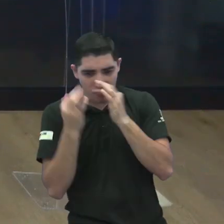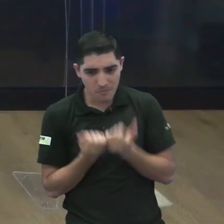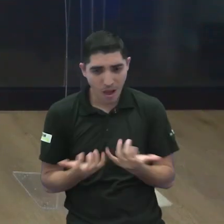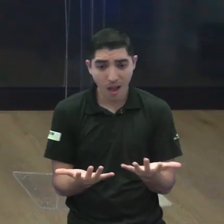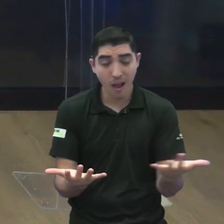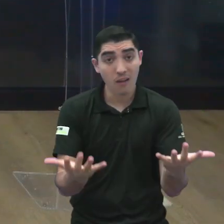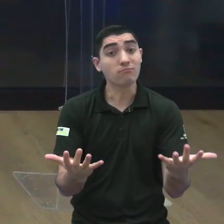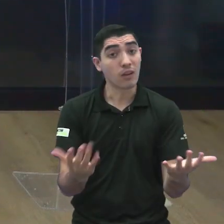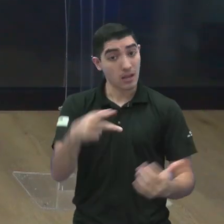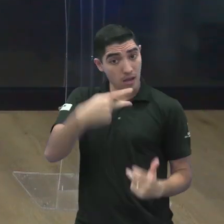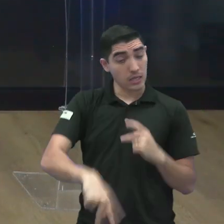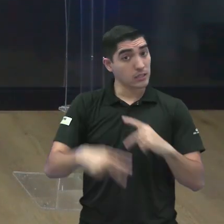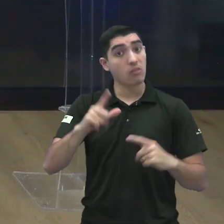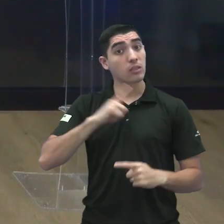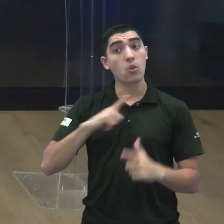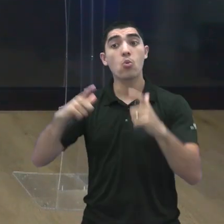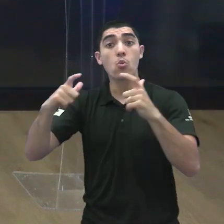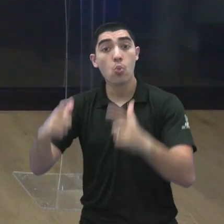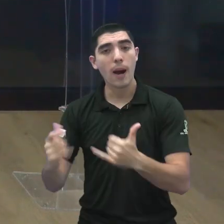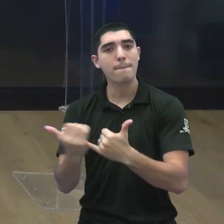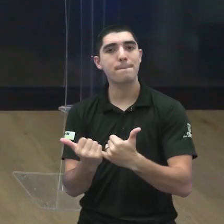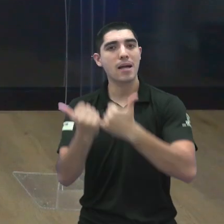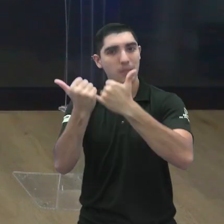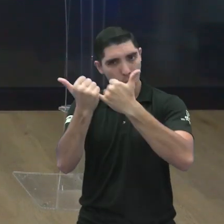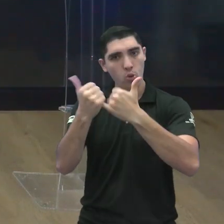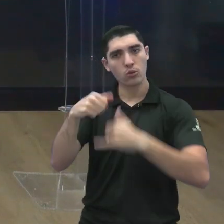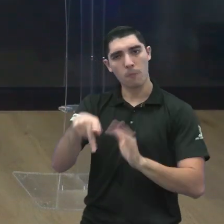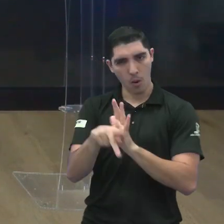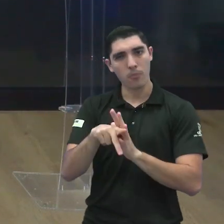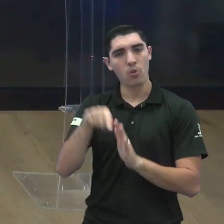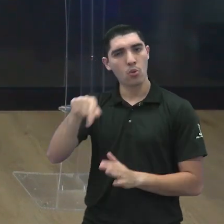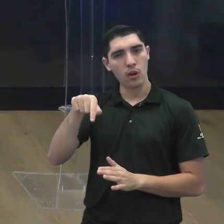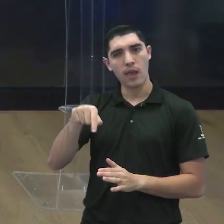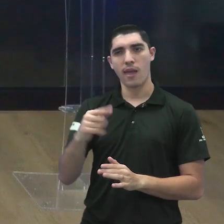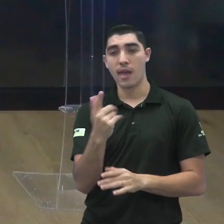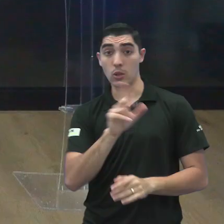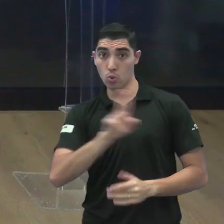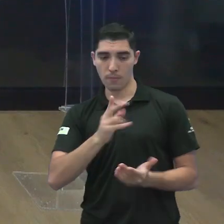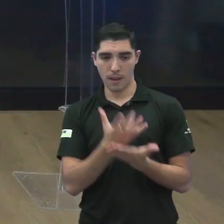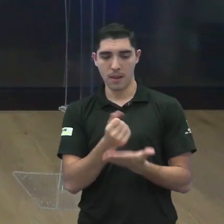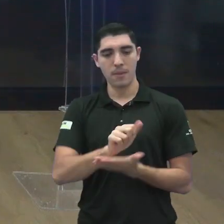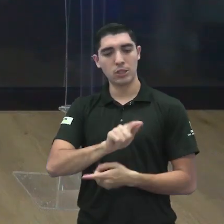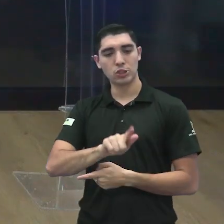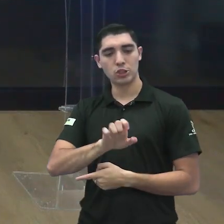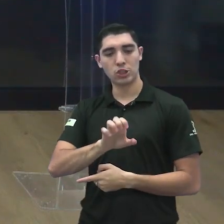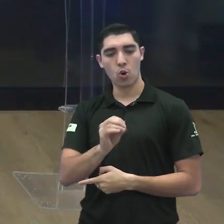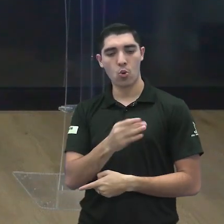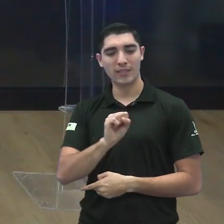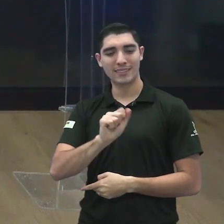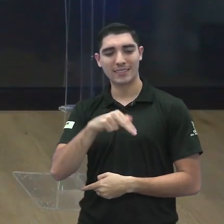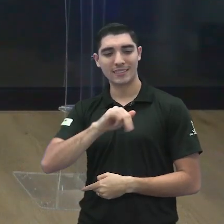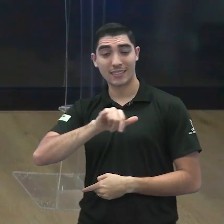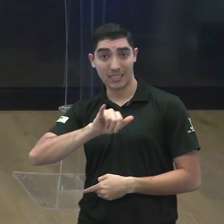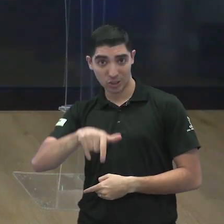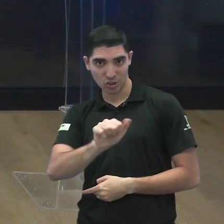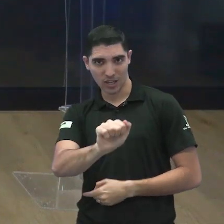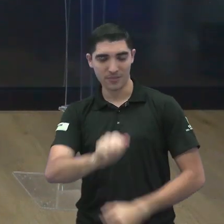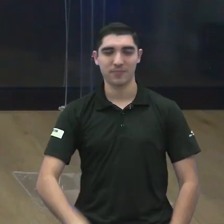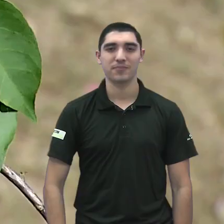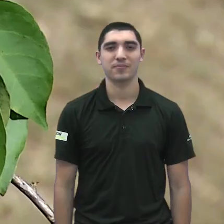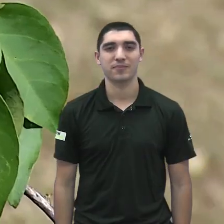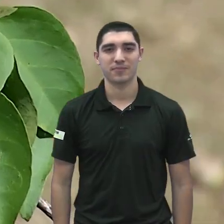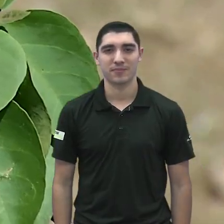E olha, aqui em São José, a população pode consultar o patrimônio natural da cidade pelo aplicativo